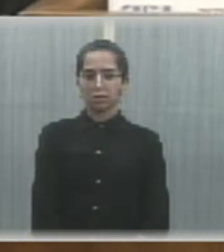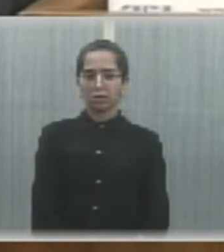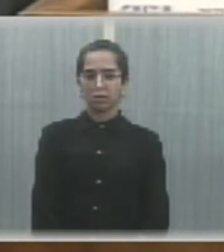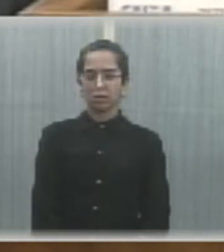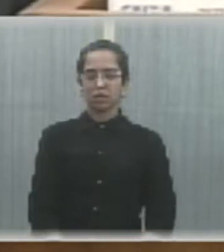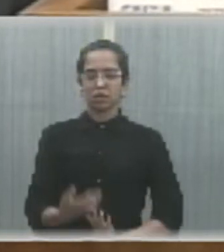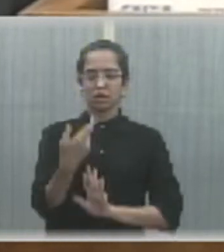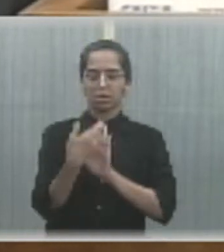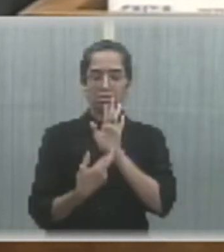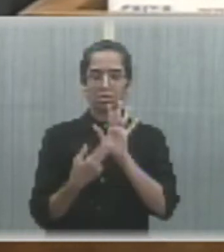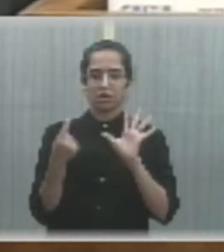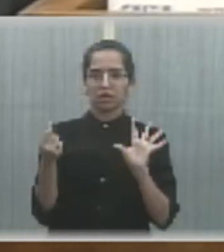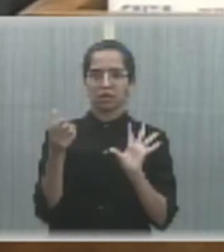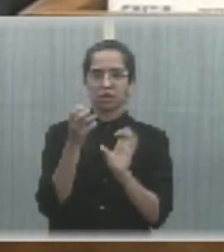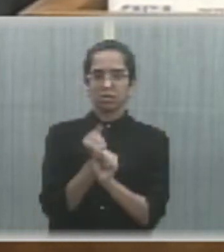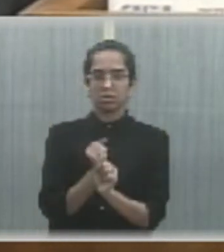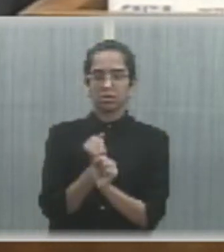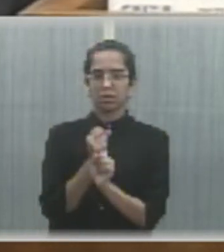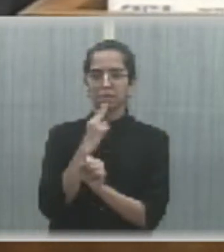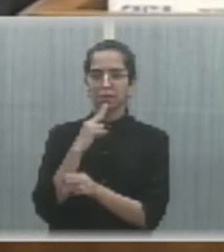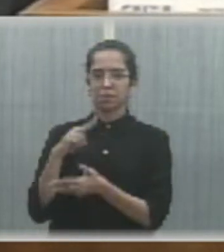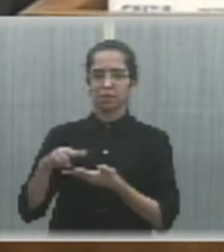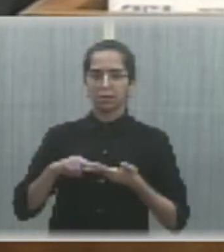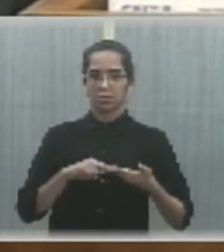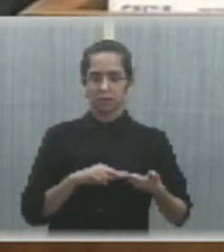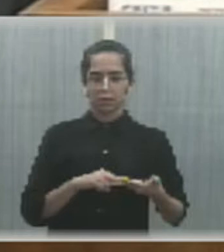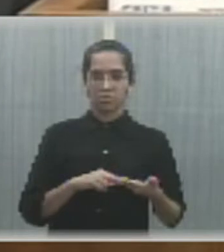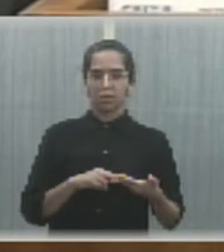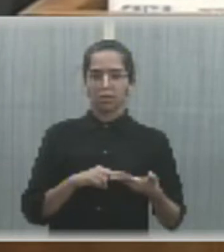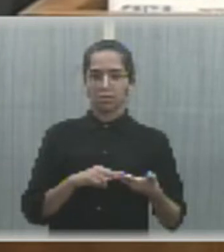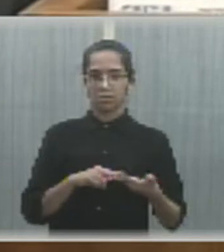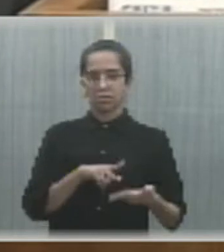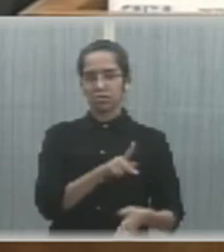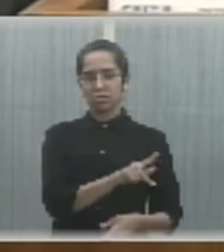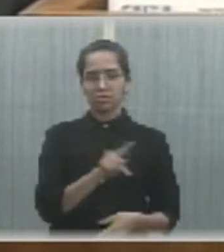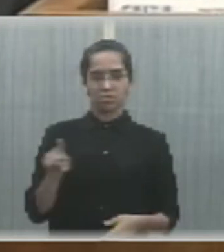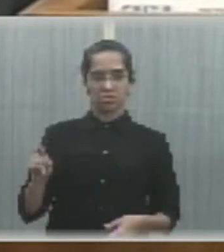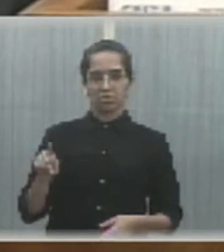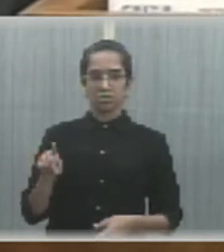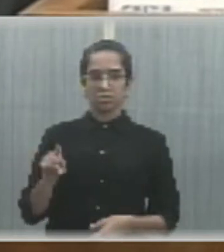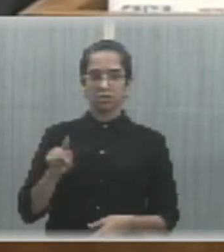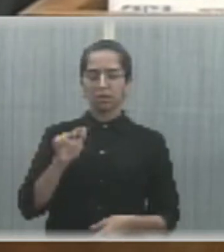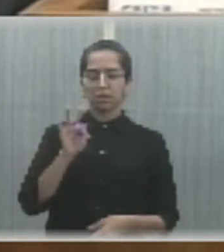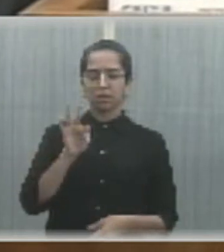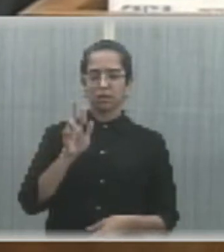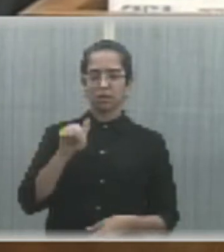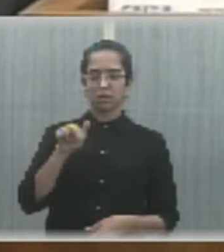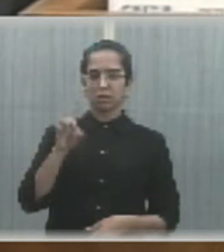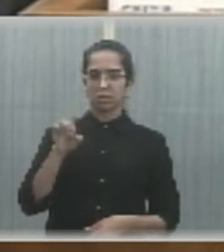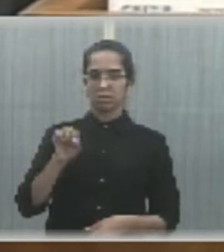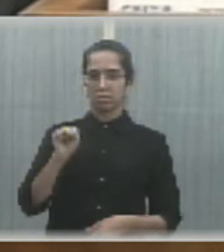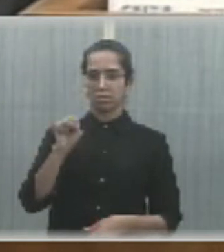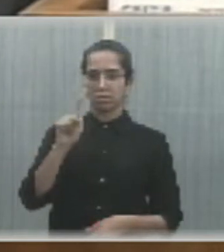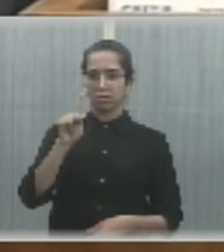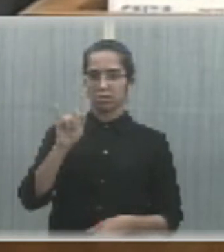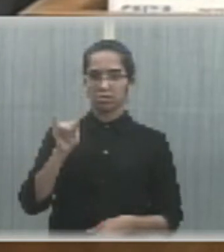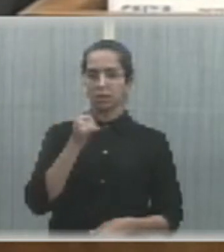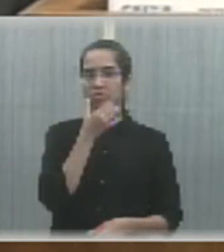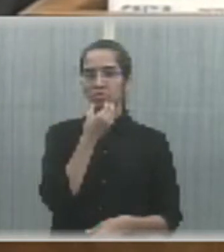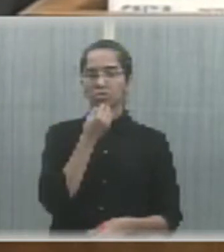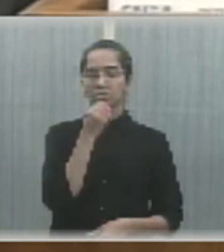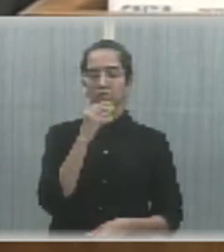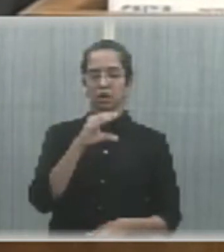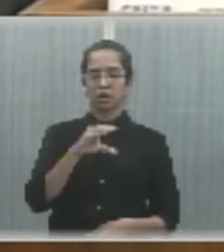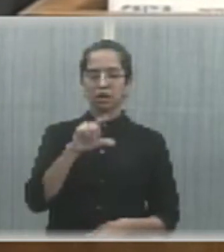Prestação de contas, encaminhado pelo presidente da Fundesp, o senhor Clemilton Luiz Queiroga